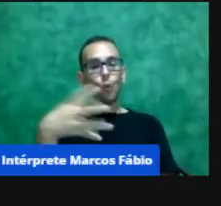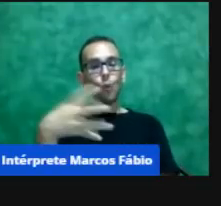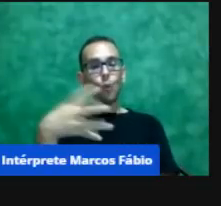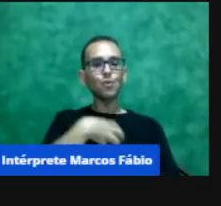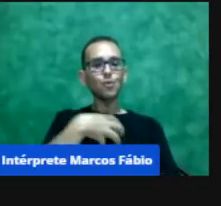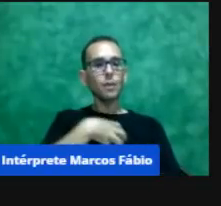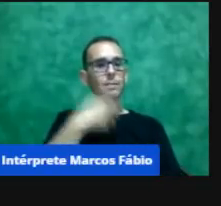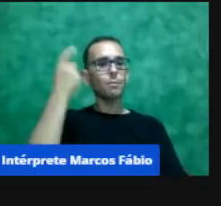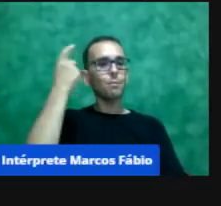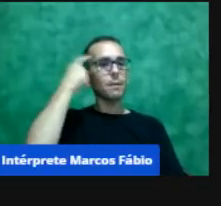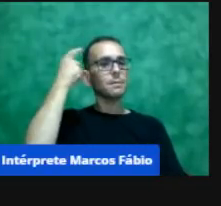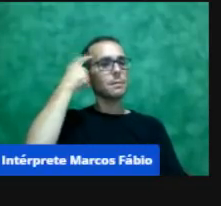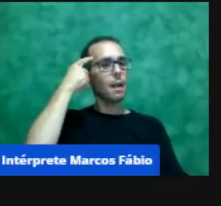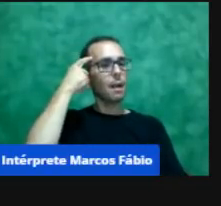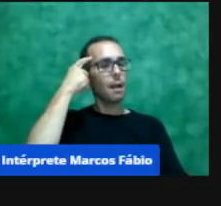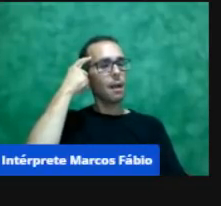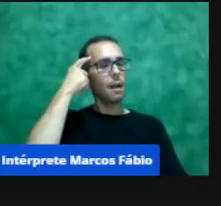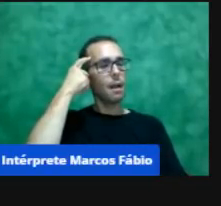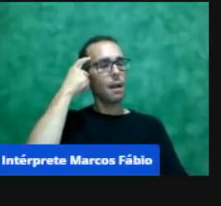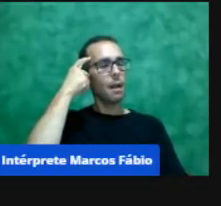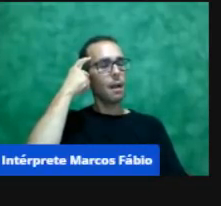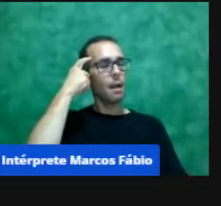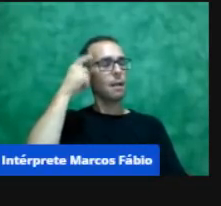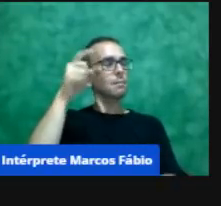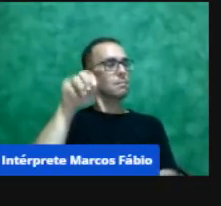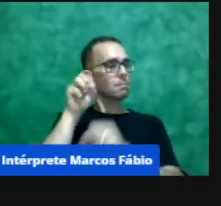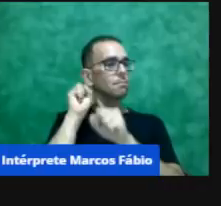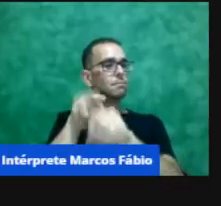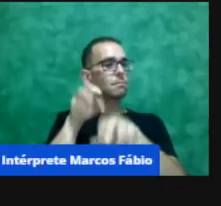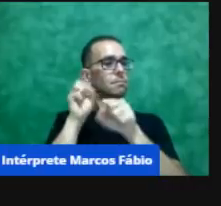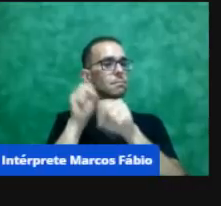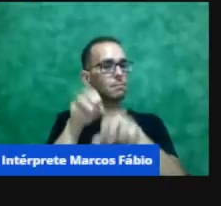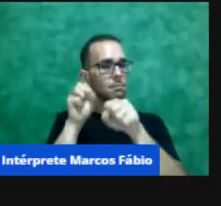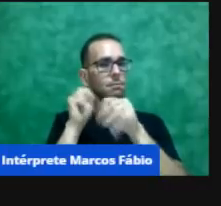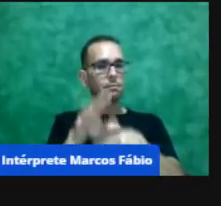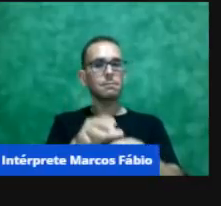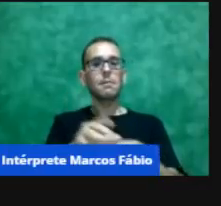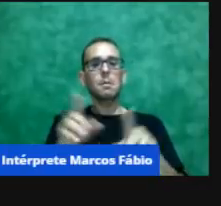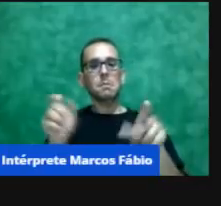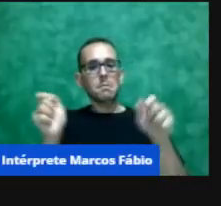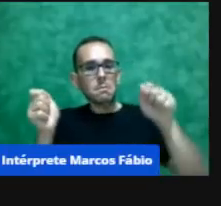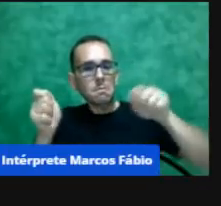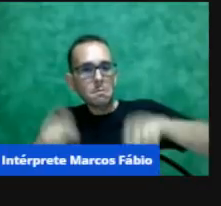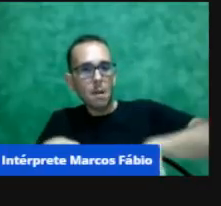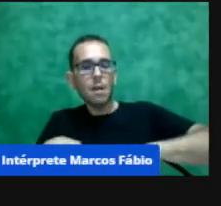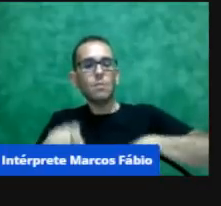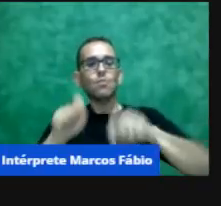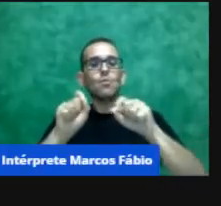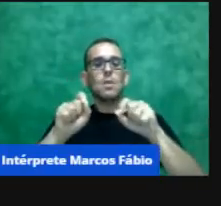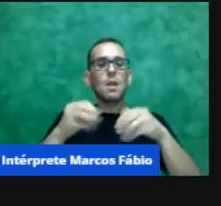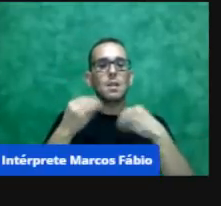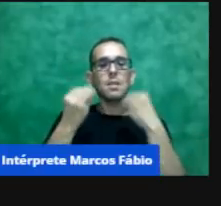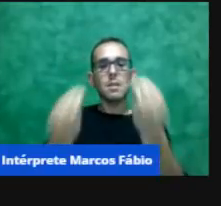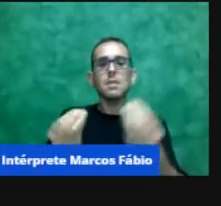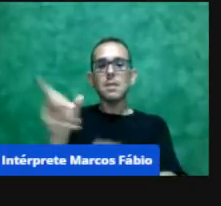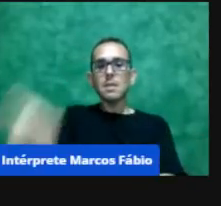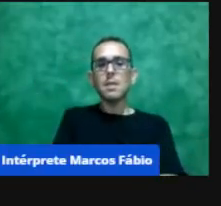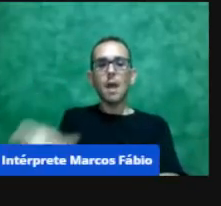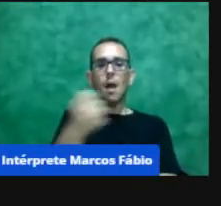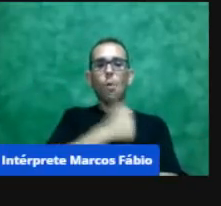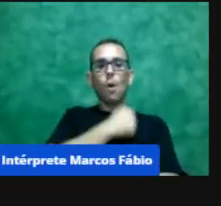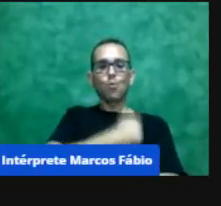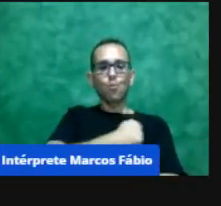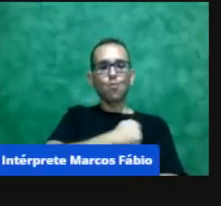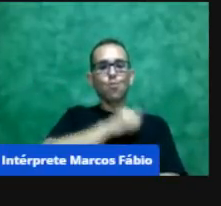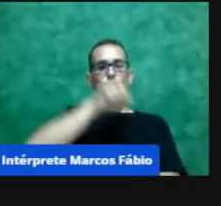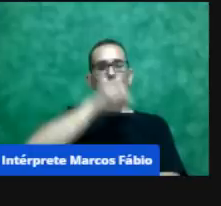de pensar o ensino tradicional. Ele acaba que possibilitando que o aluno